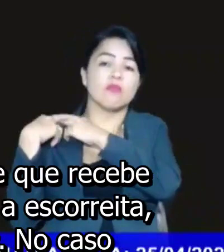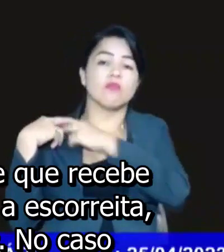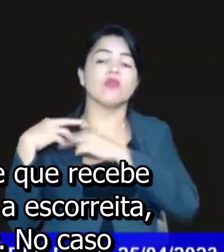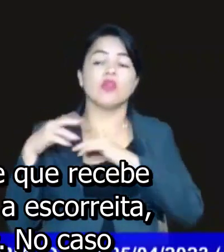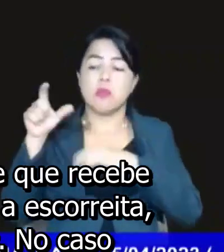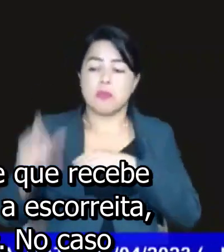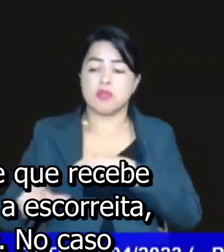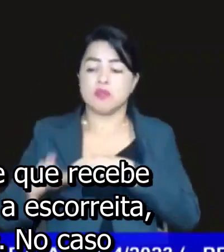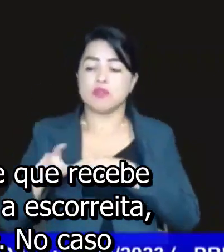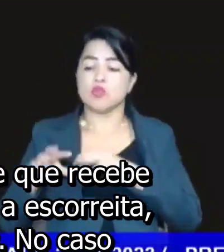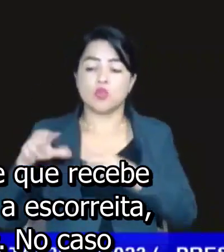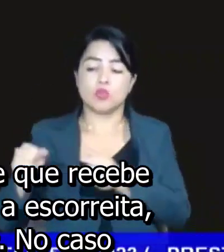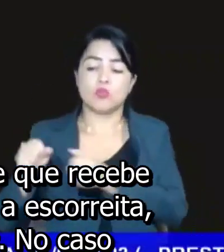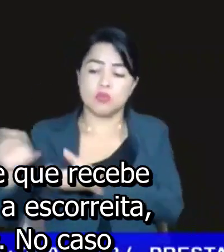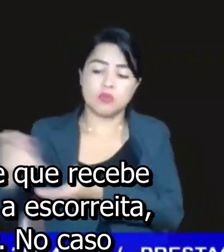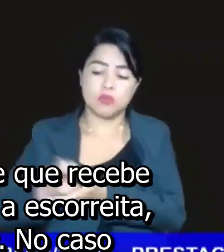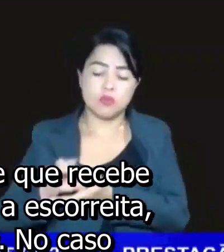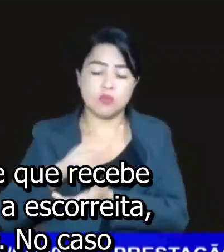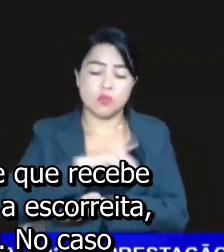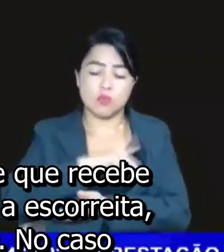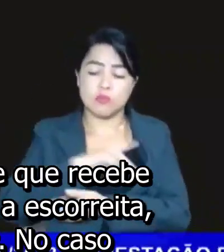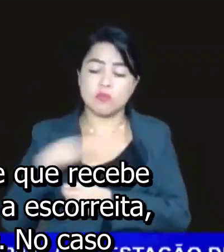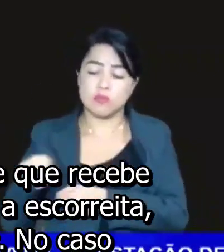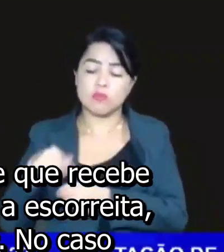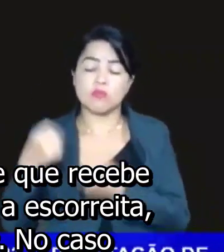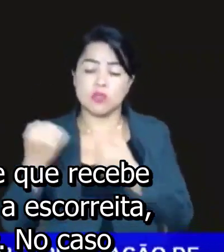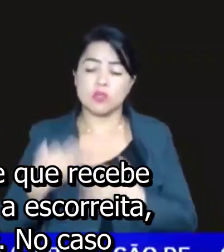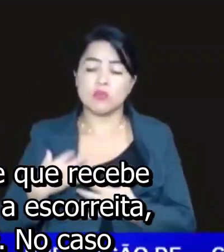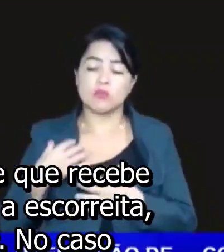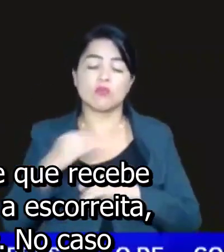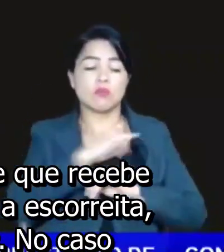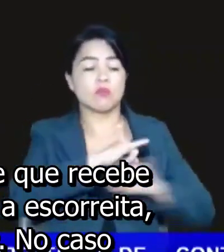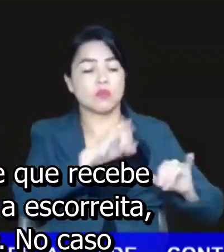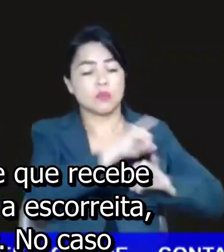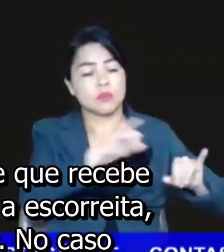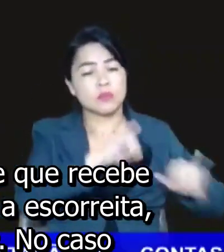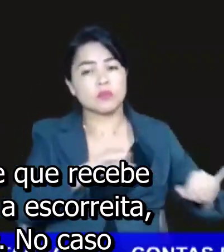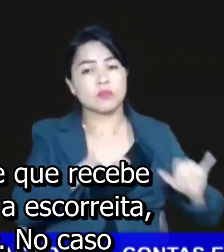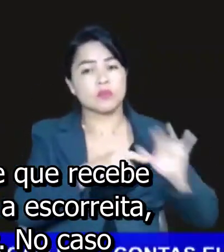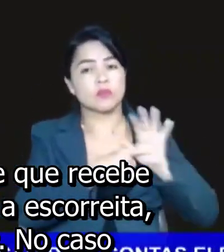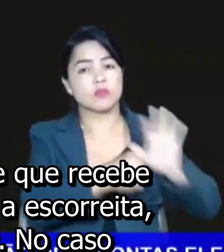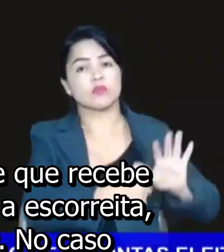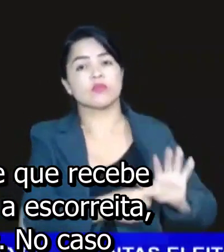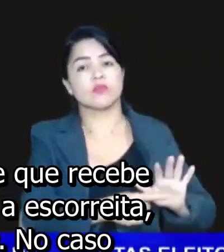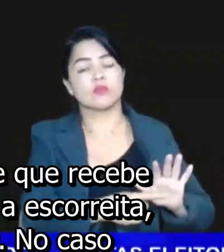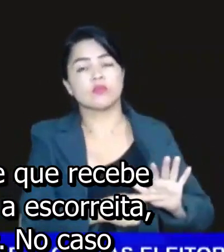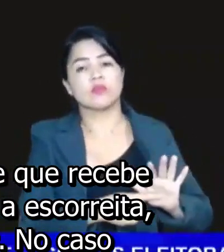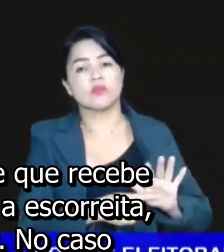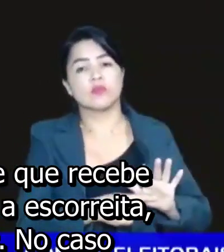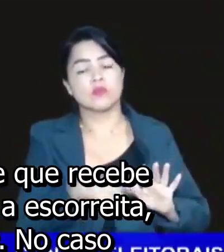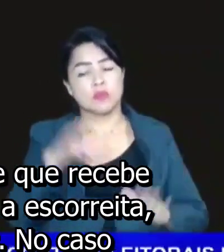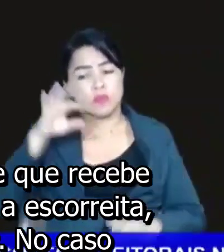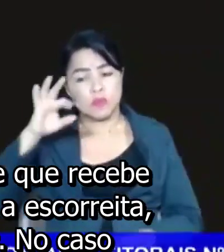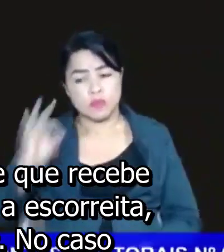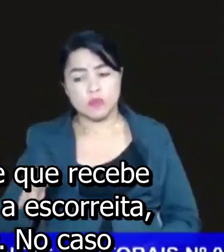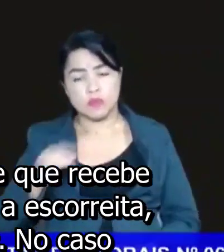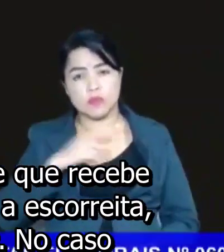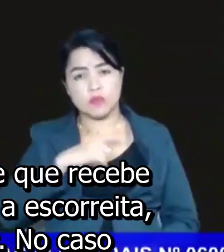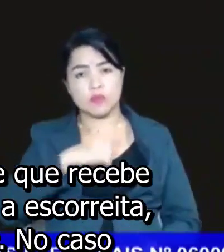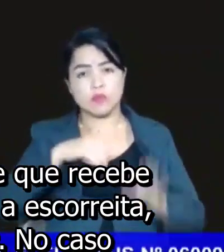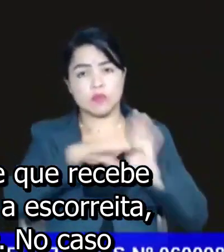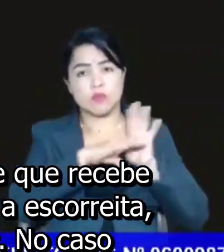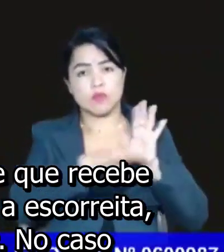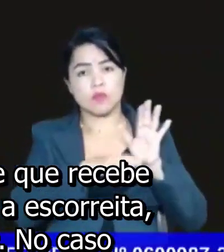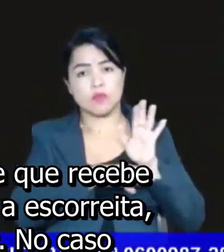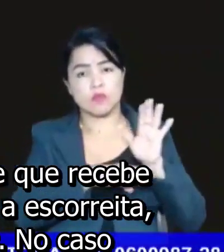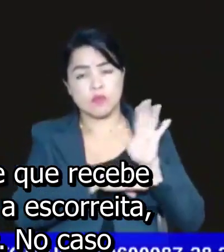que recebe recursos públicos. E esse ônus é demonstrar a correta,